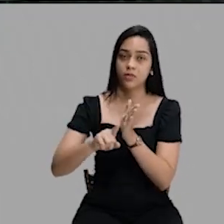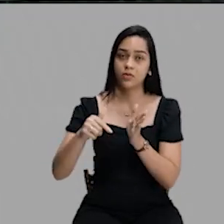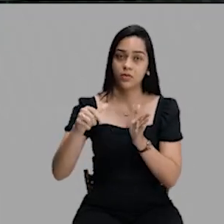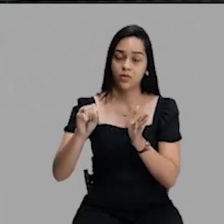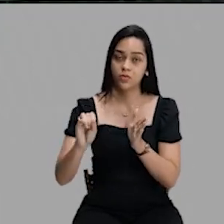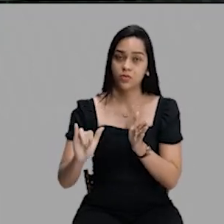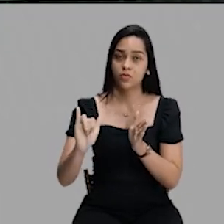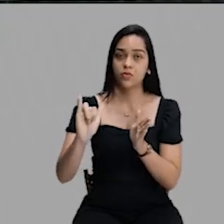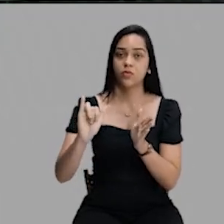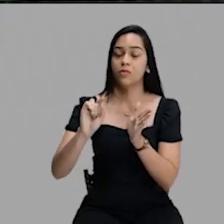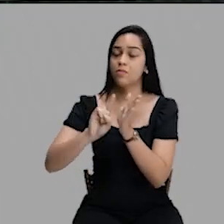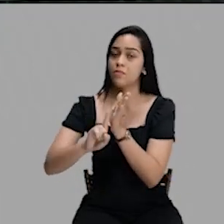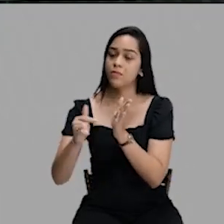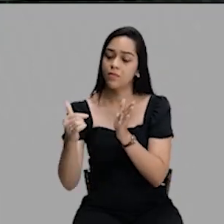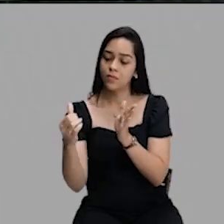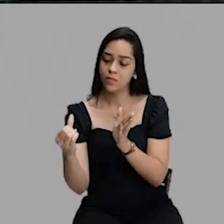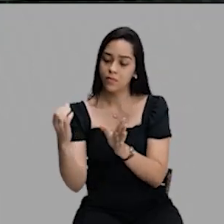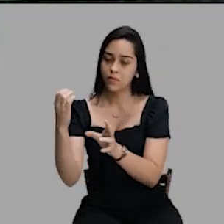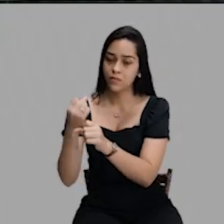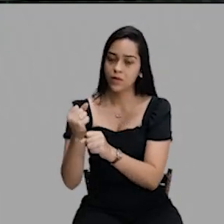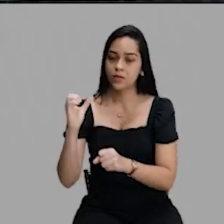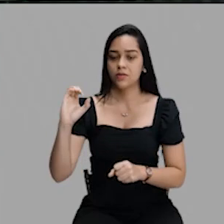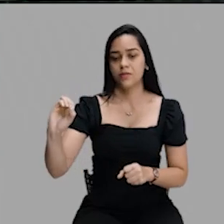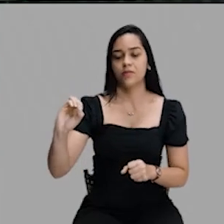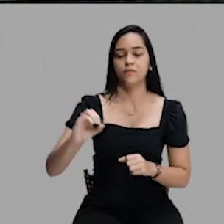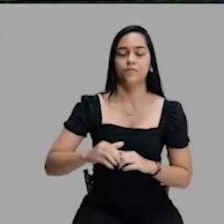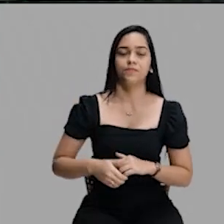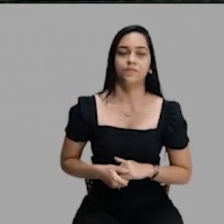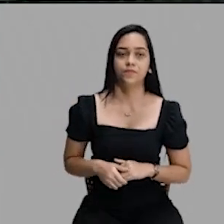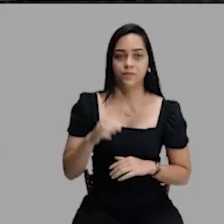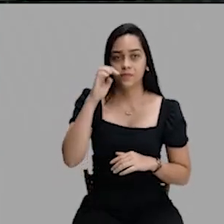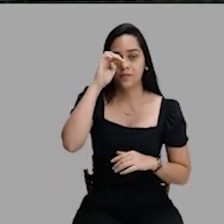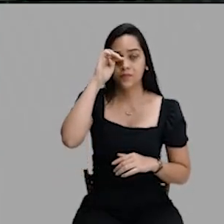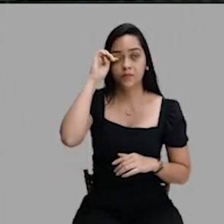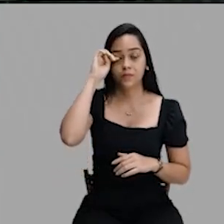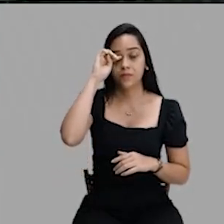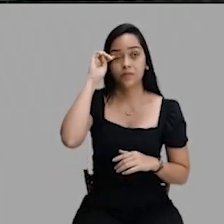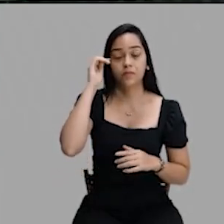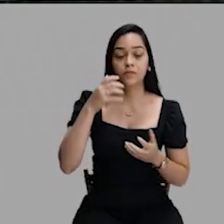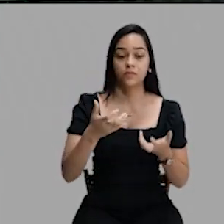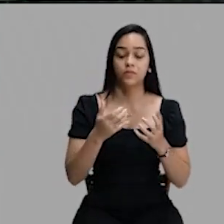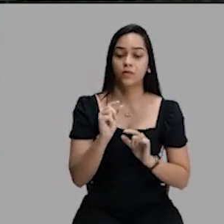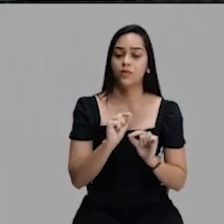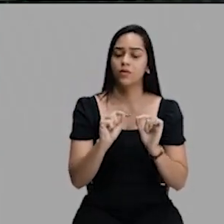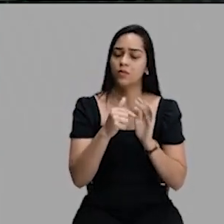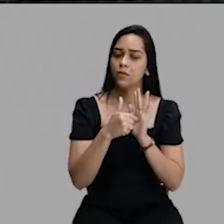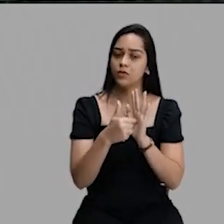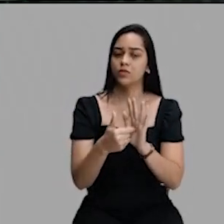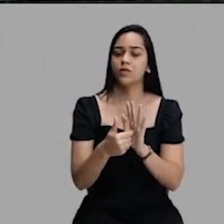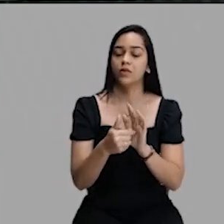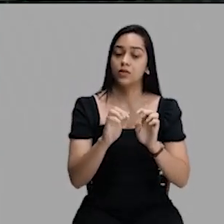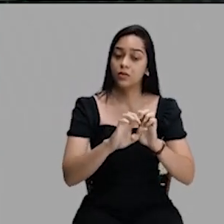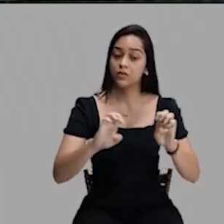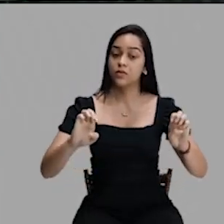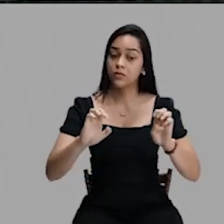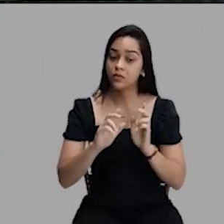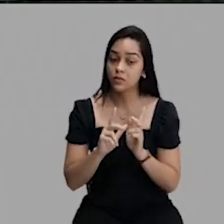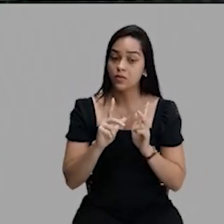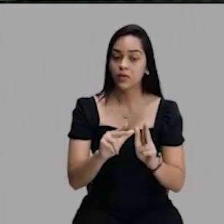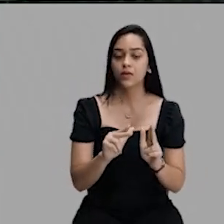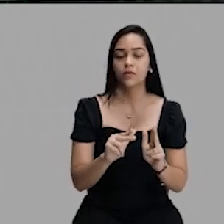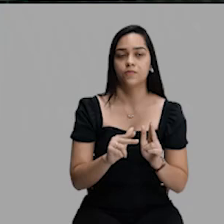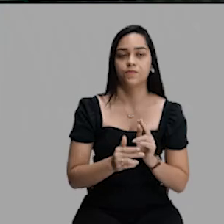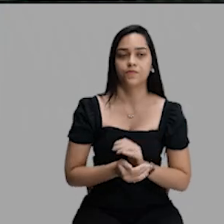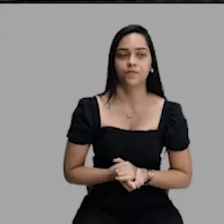menos 18y menos 16 igual a 0. Vou tentar deixar essa equação aqui nesse formato aqui,